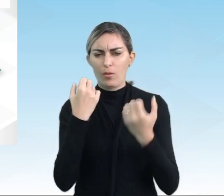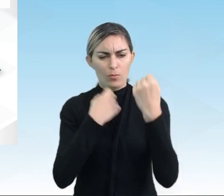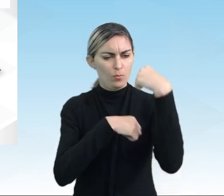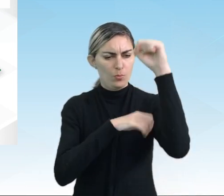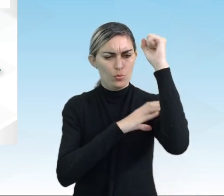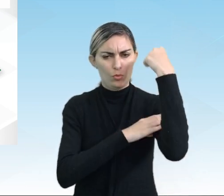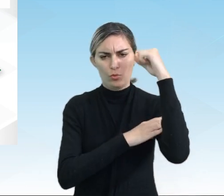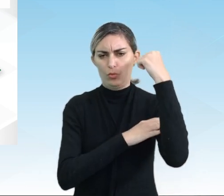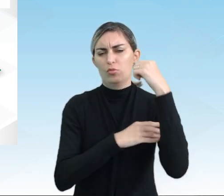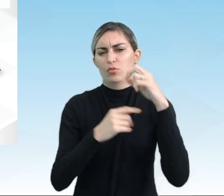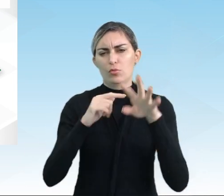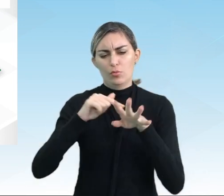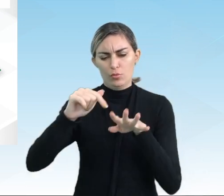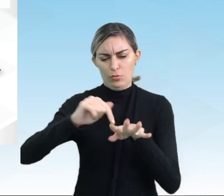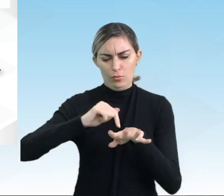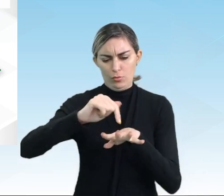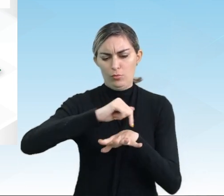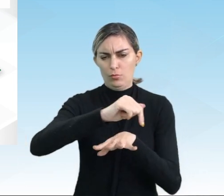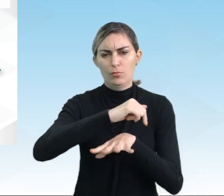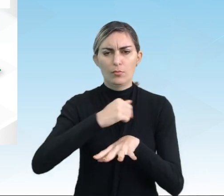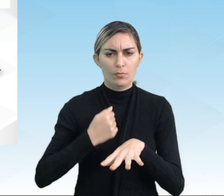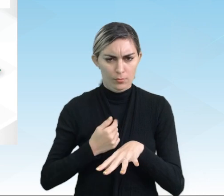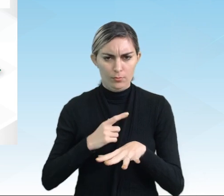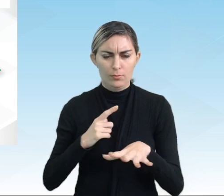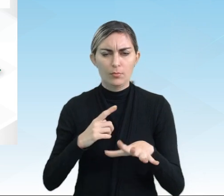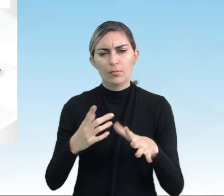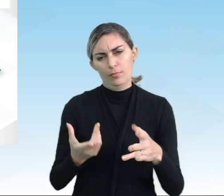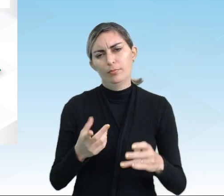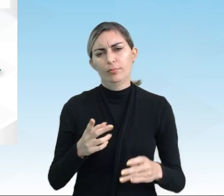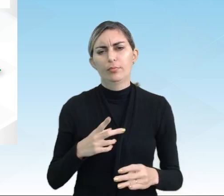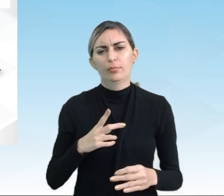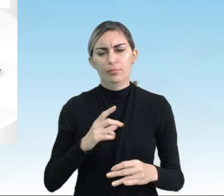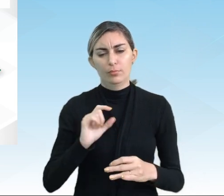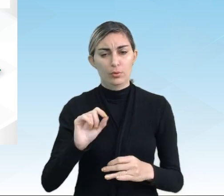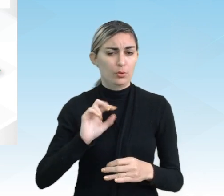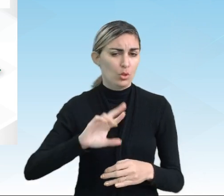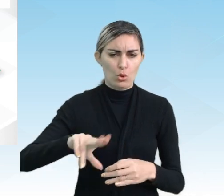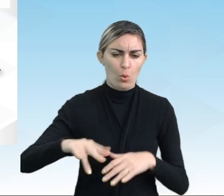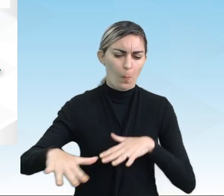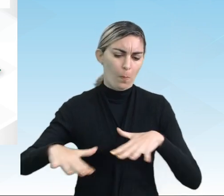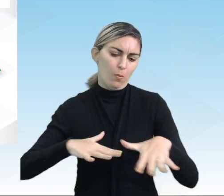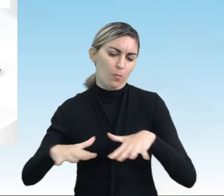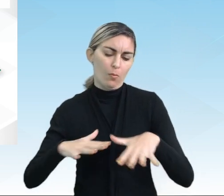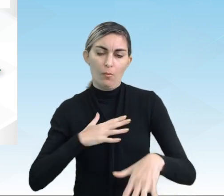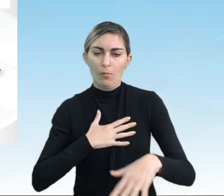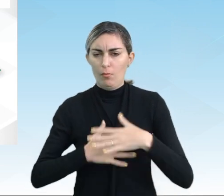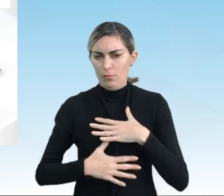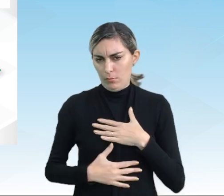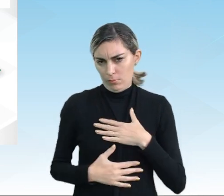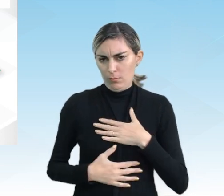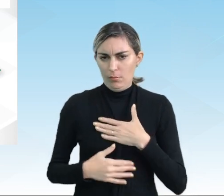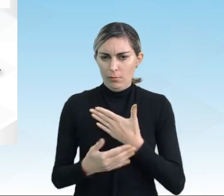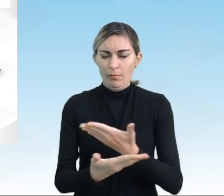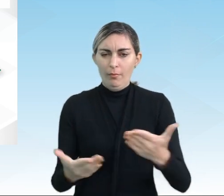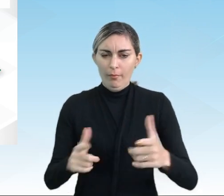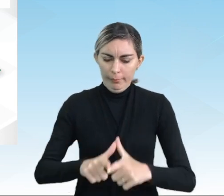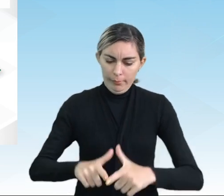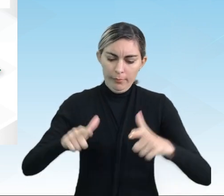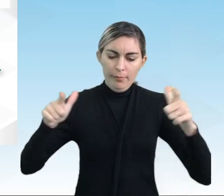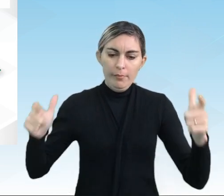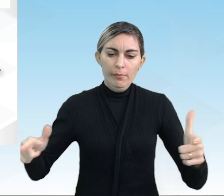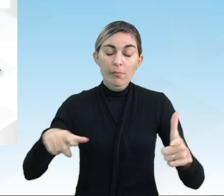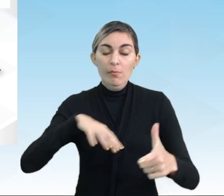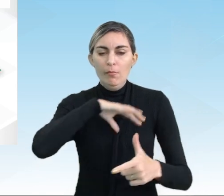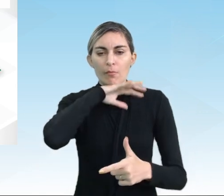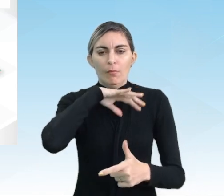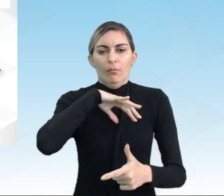músculos, tendões e ligamentos, na realidade que irão movimentar o corpo. A grande maioria dos